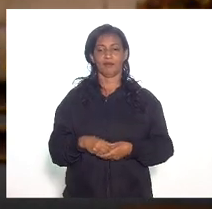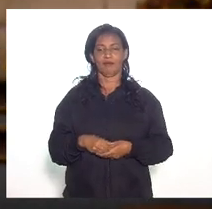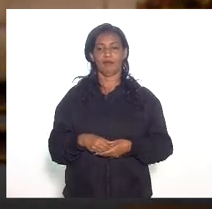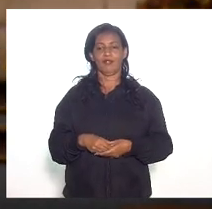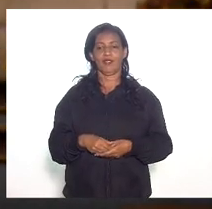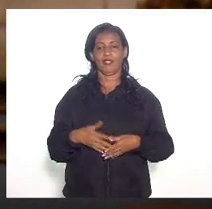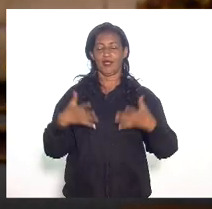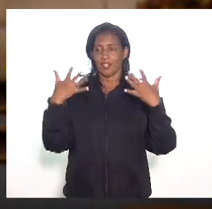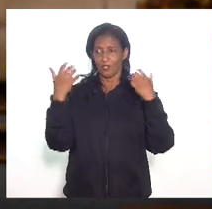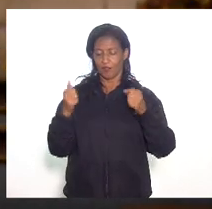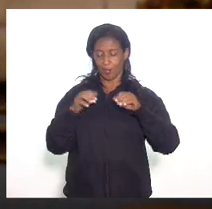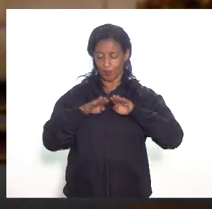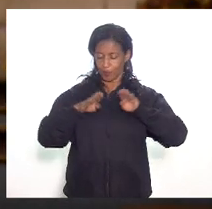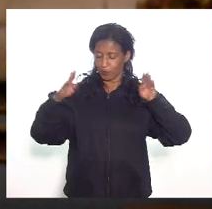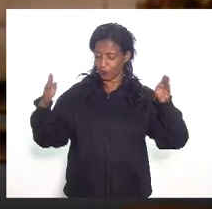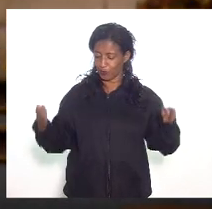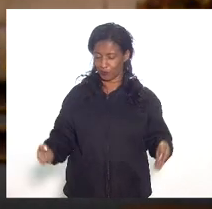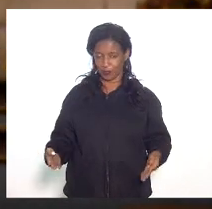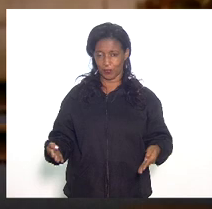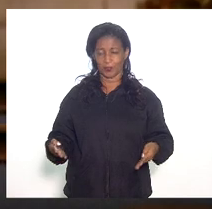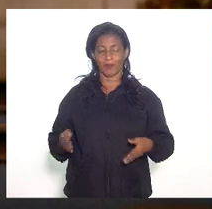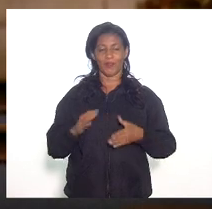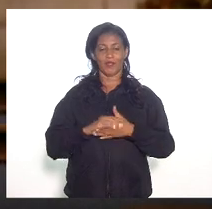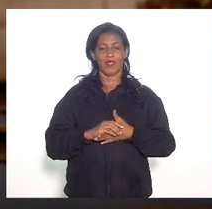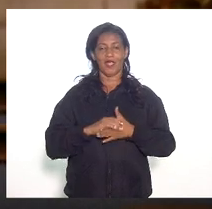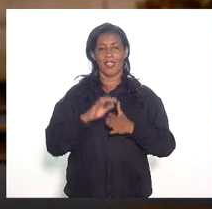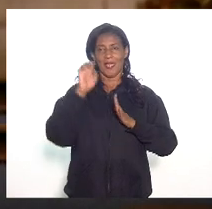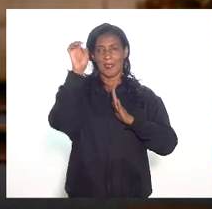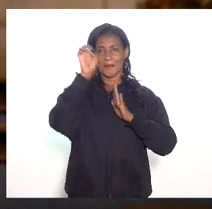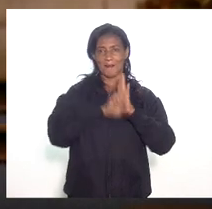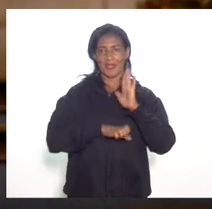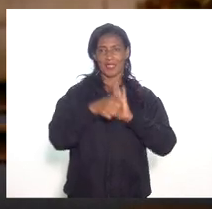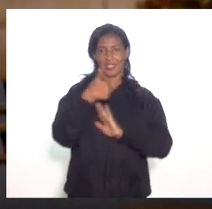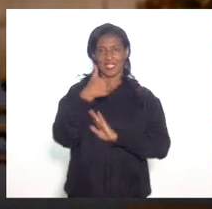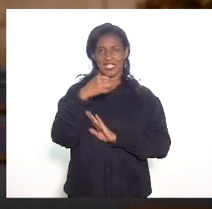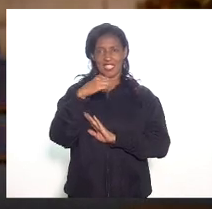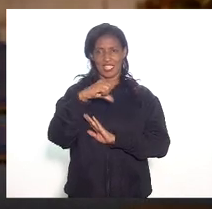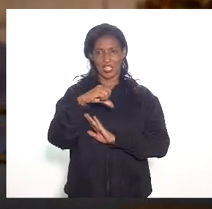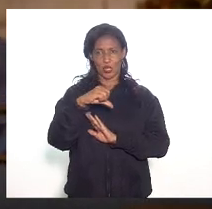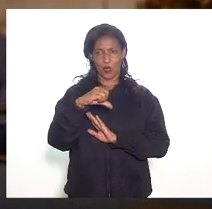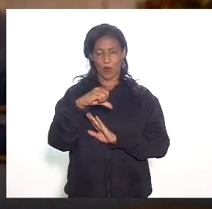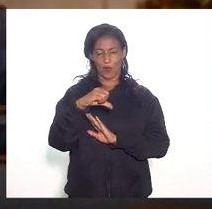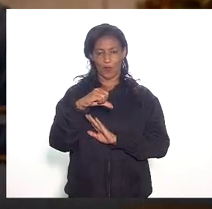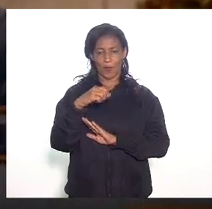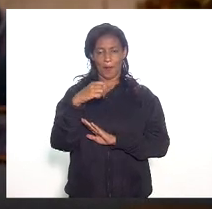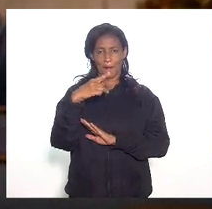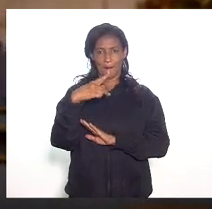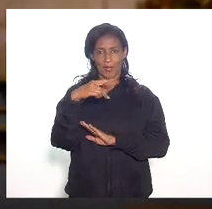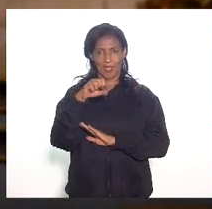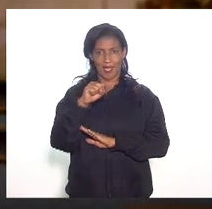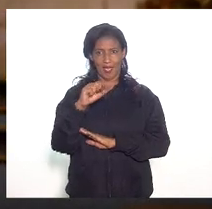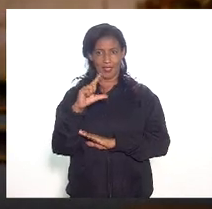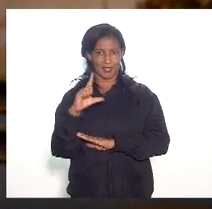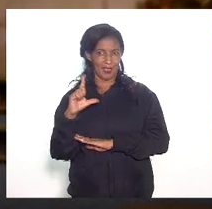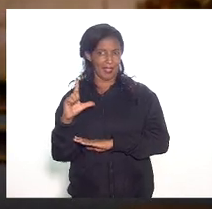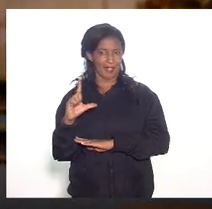vamos a sobre a mesa requerimento destaque a emenda 19 da bancada do PSL